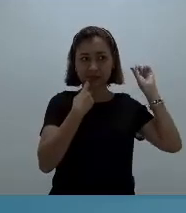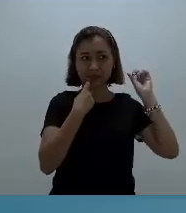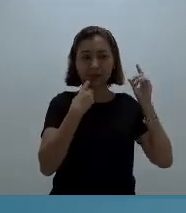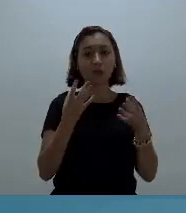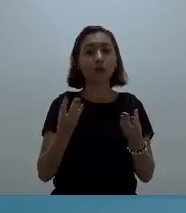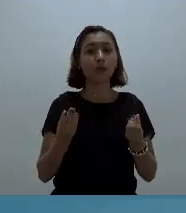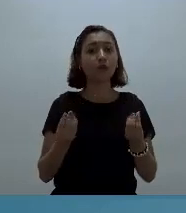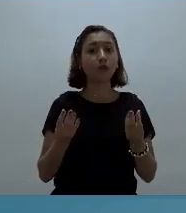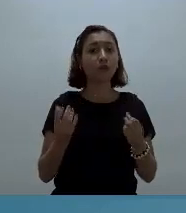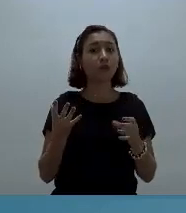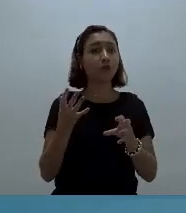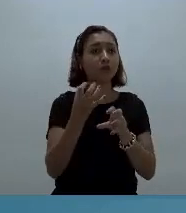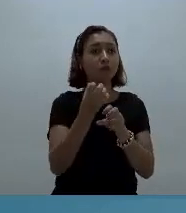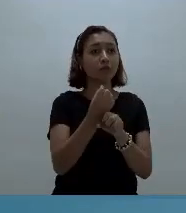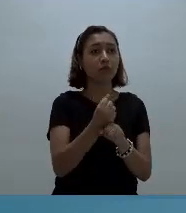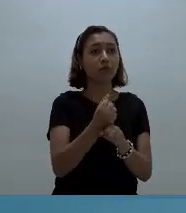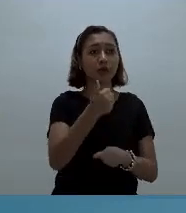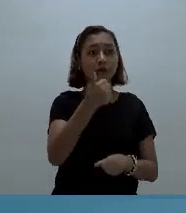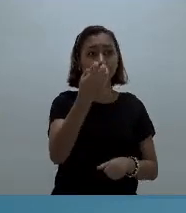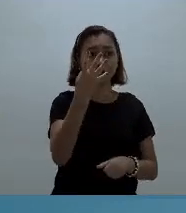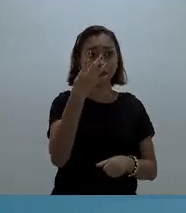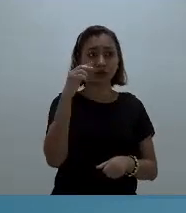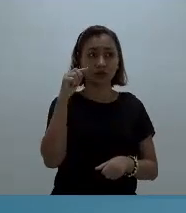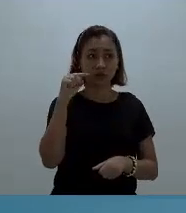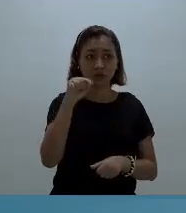14.963 romeiros que